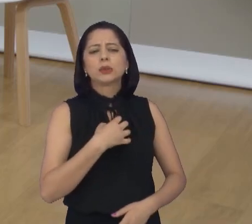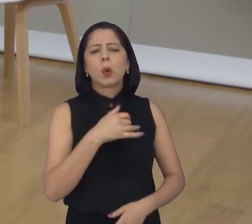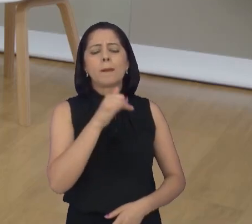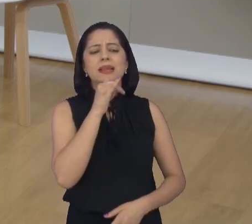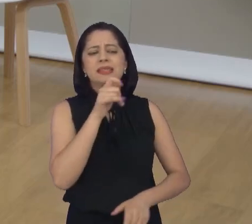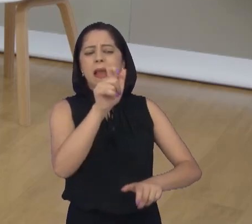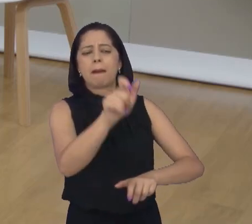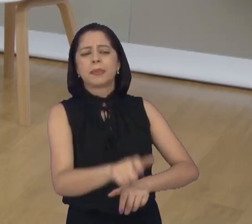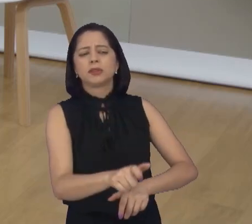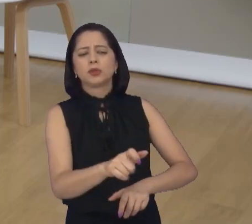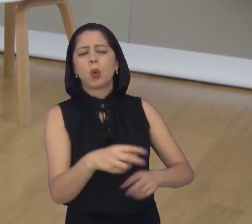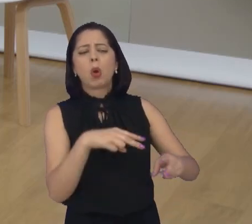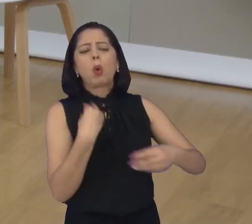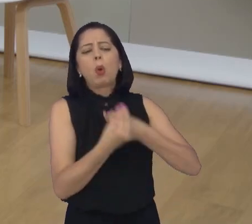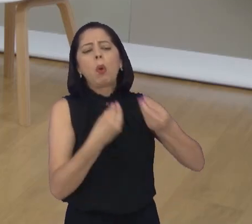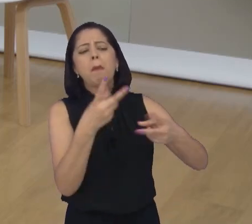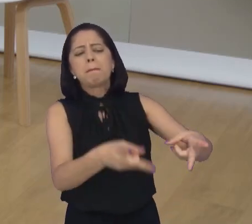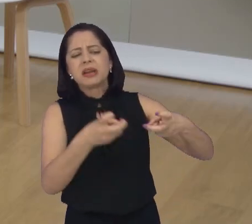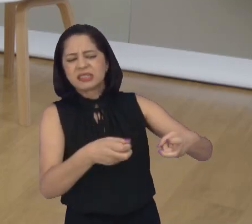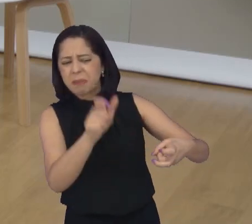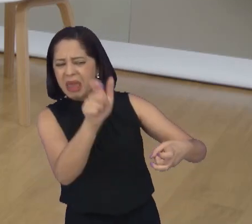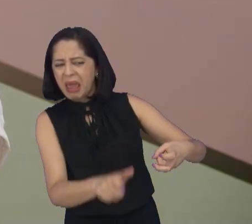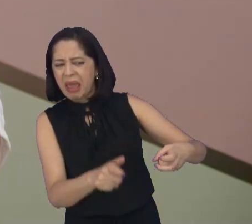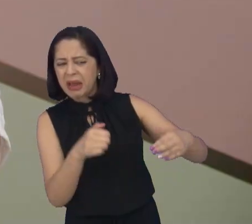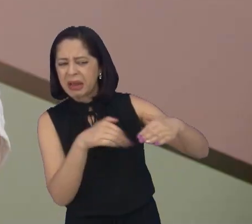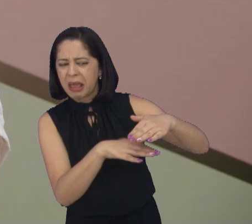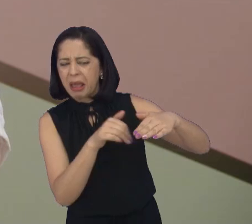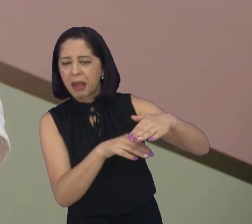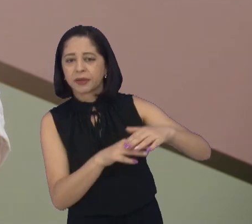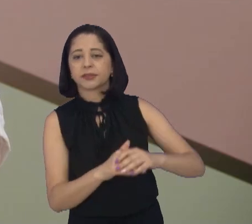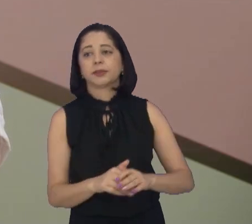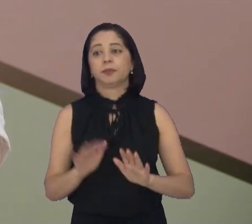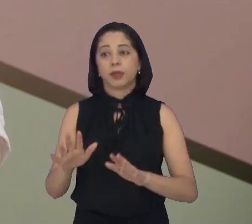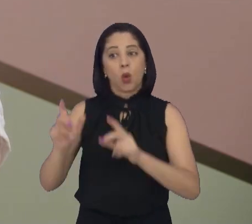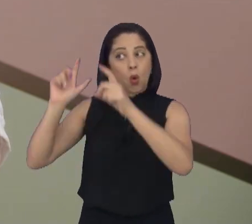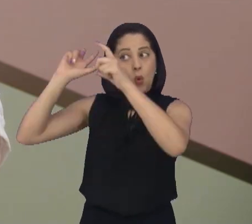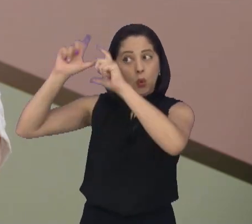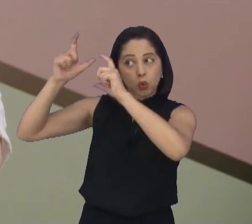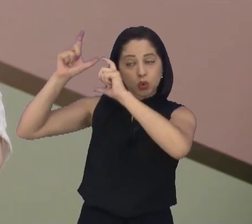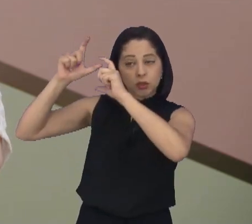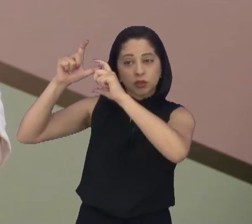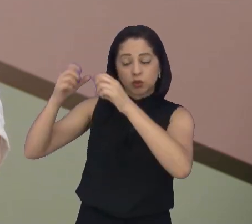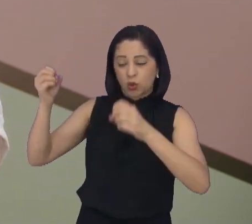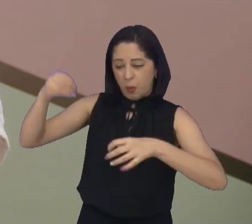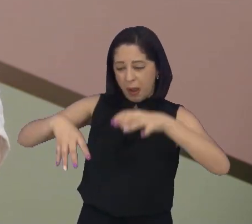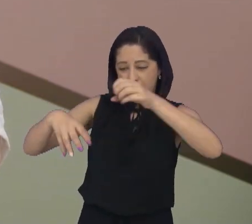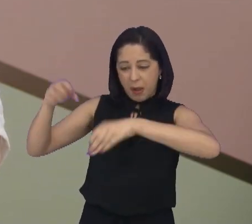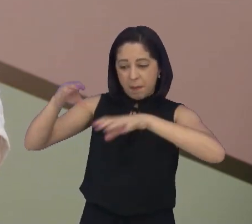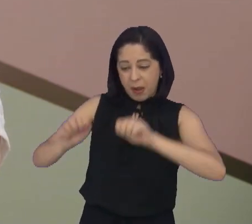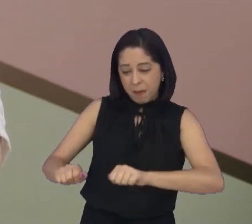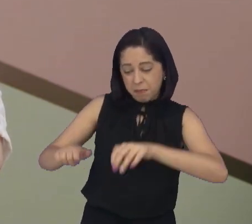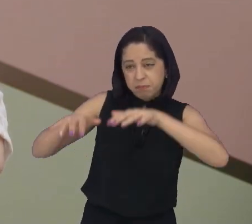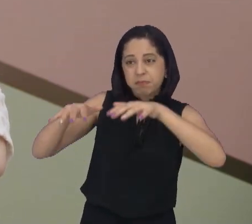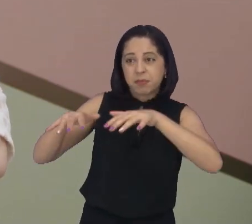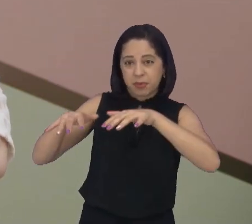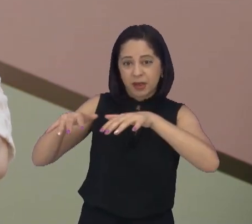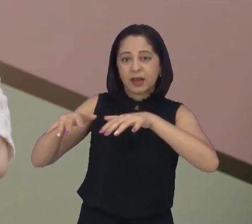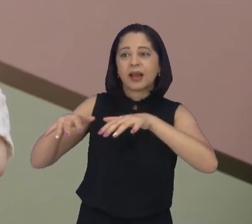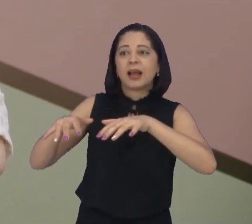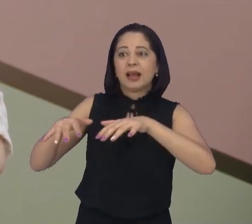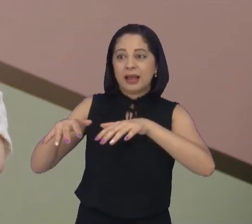um acumulador? Então, o transtorno de acumulação compulsiva, ele é caracterizado por essa